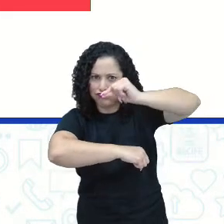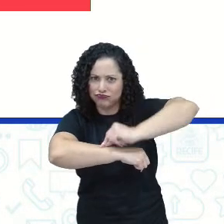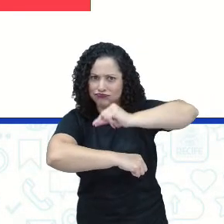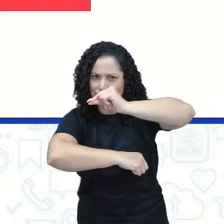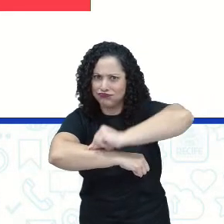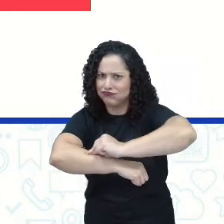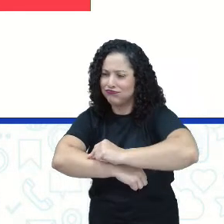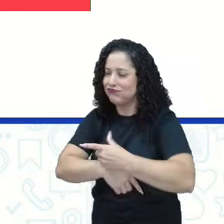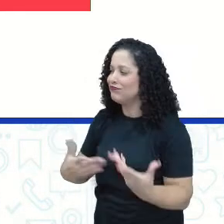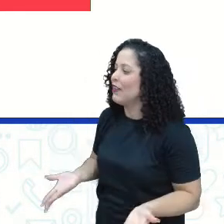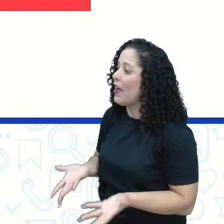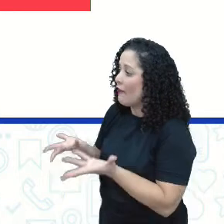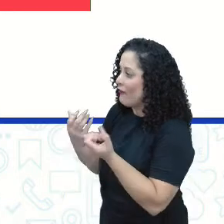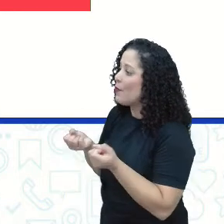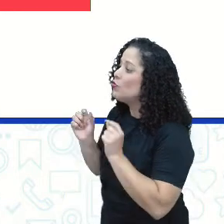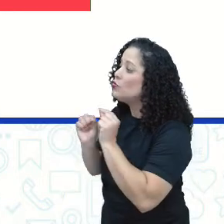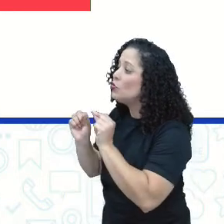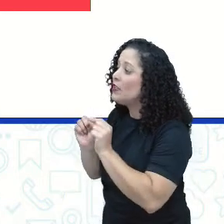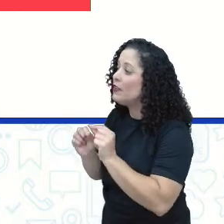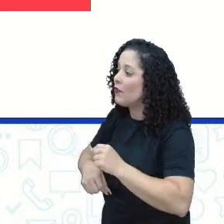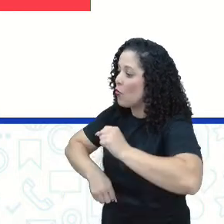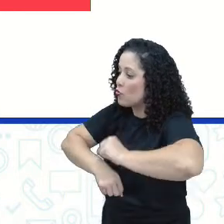a pé ou esperamos pelo cachorro?